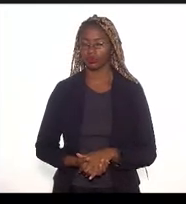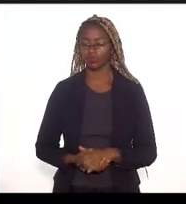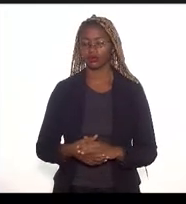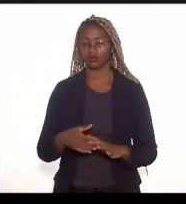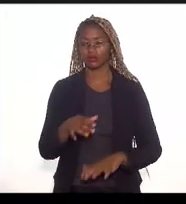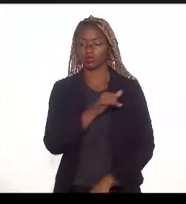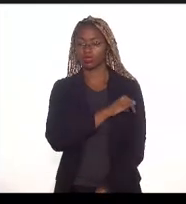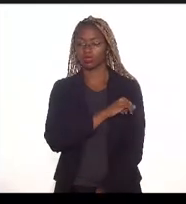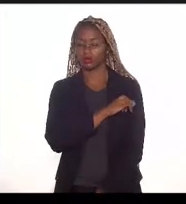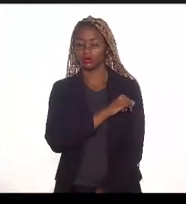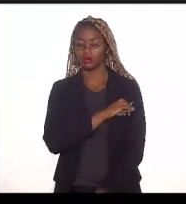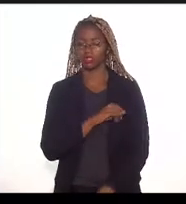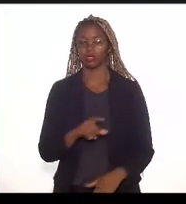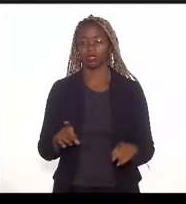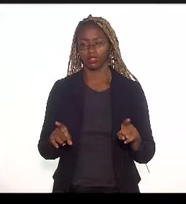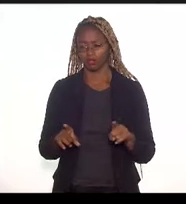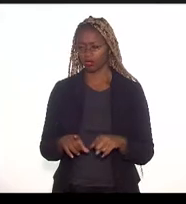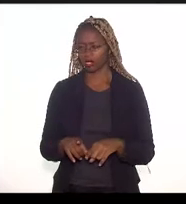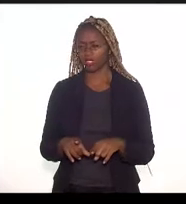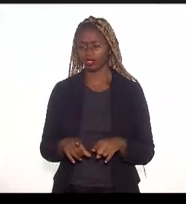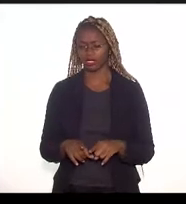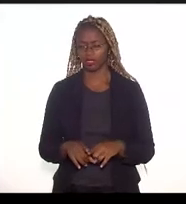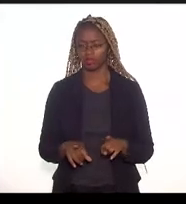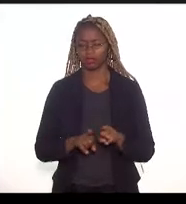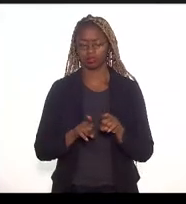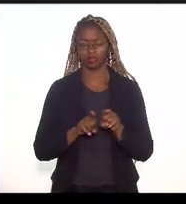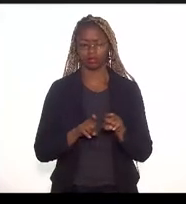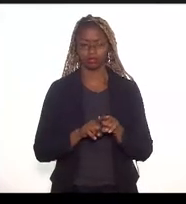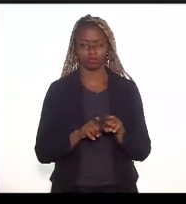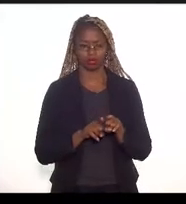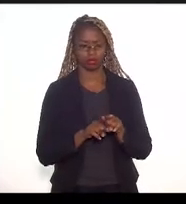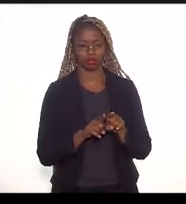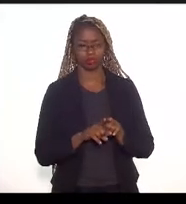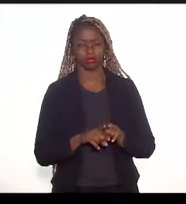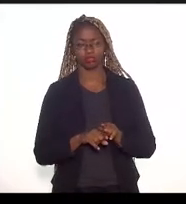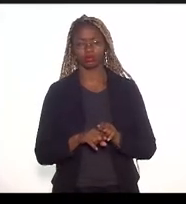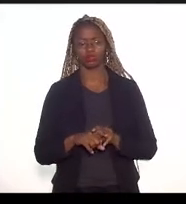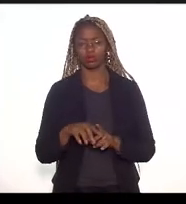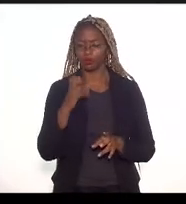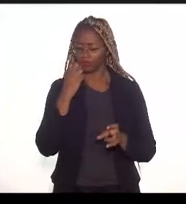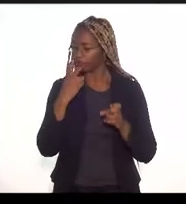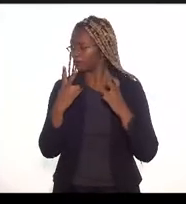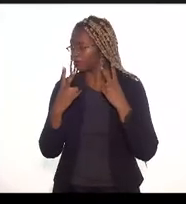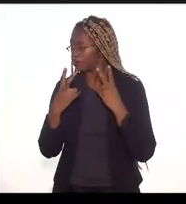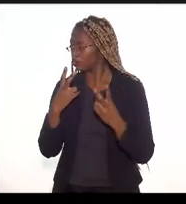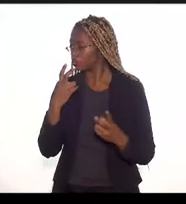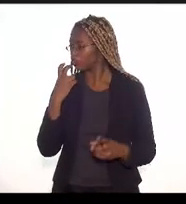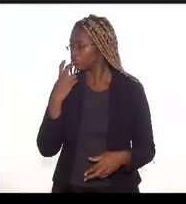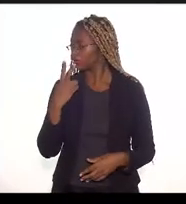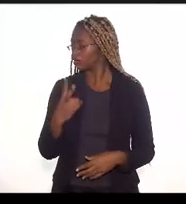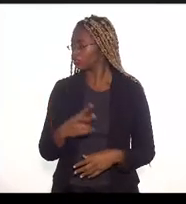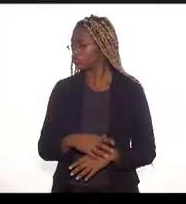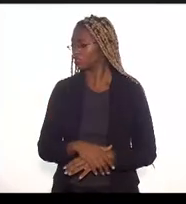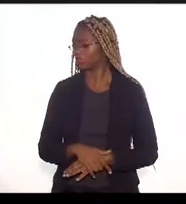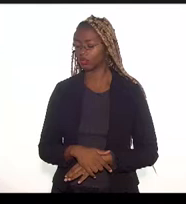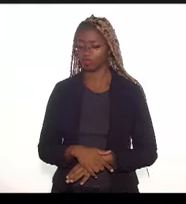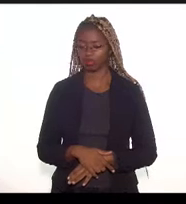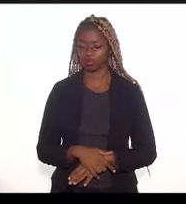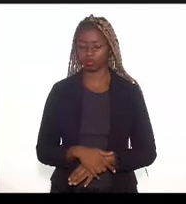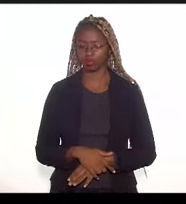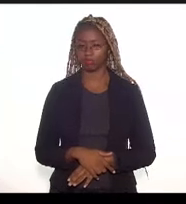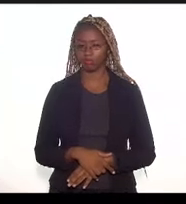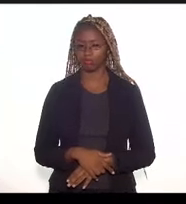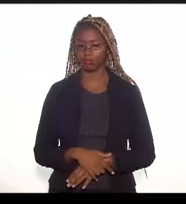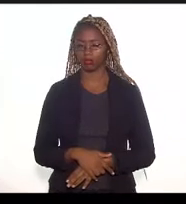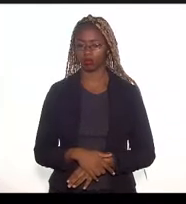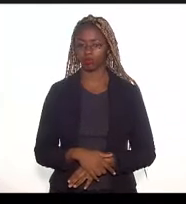Janeiro. E outro ponto que normalmente nós temos recepcionado, que é a questão da colagem de incentivos. O que